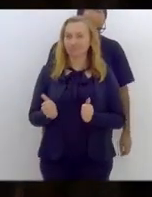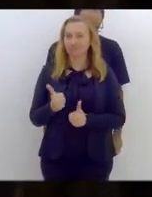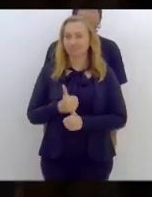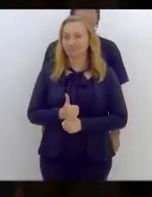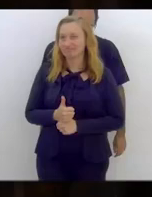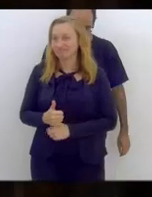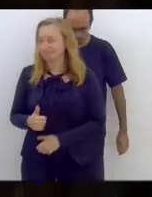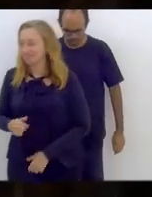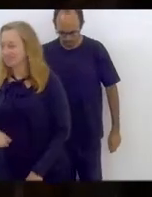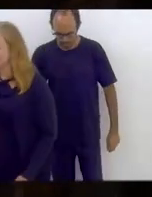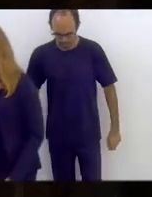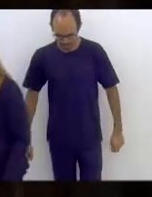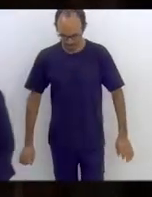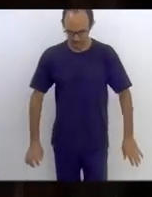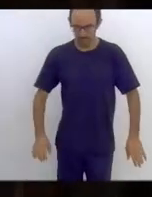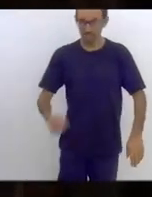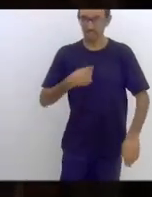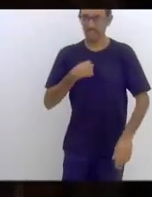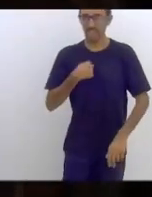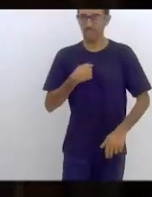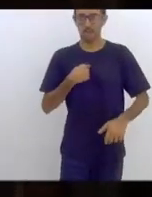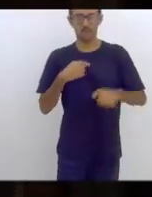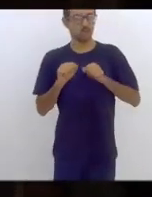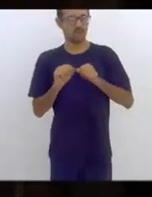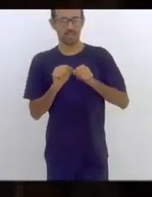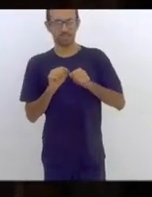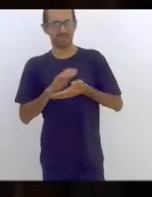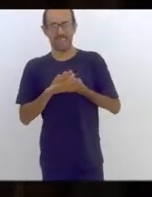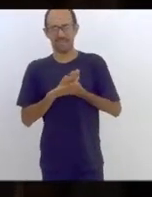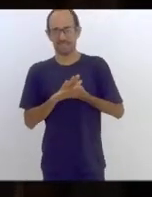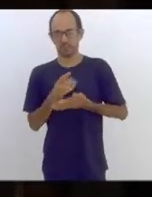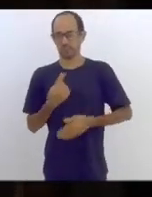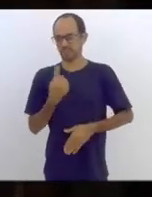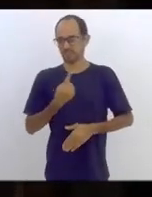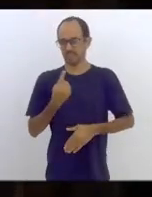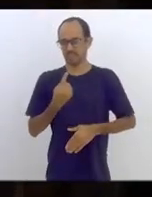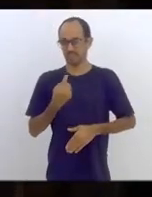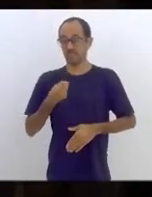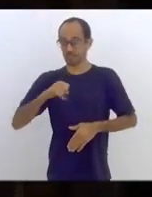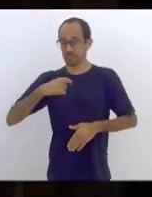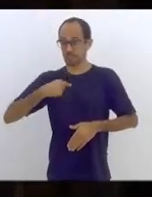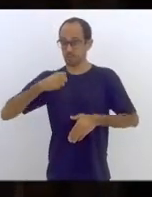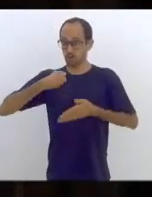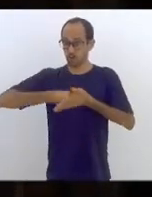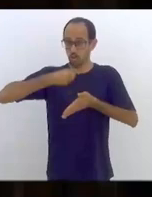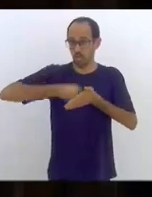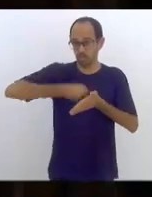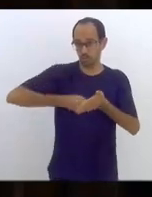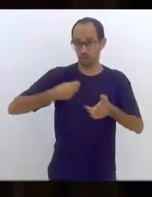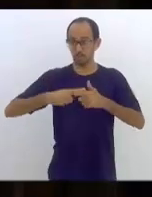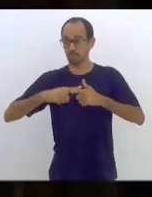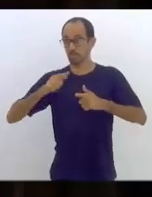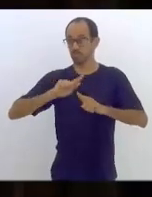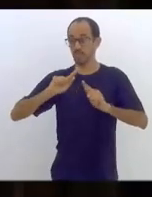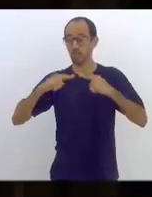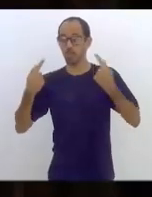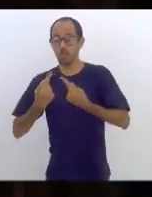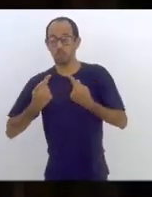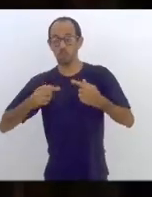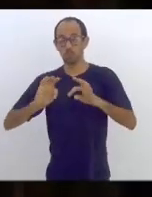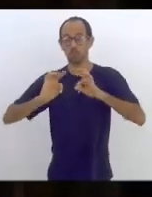faço nada sozinho. Então, se eu sou ativista, eu sou ativista porque eu tenho um grupo inteiro